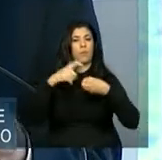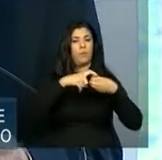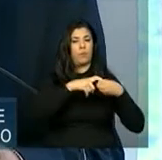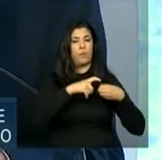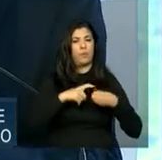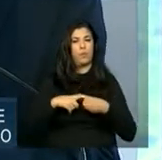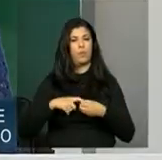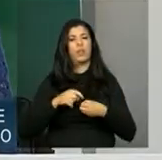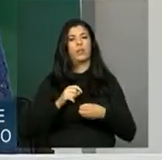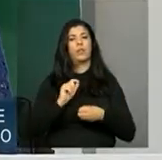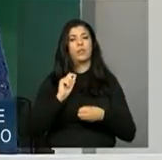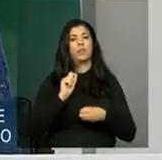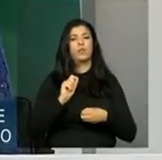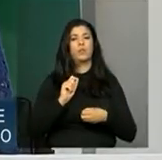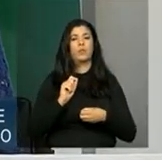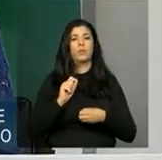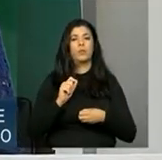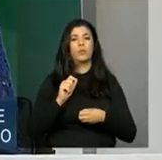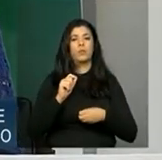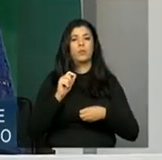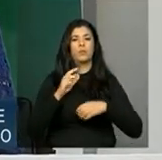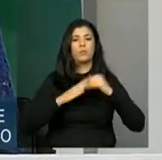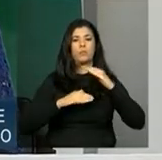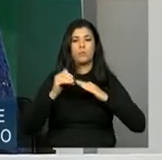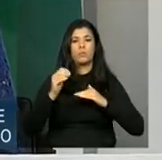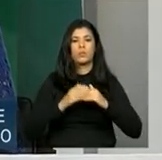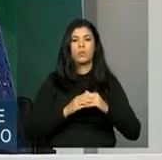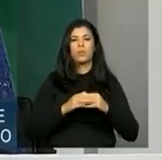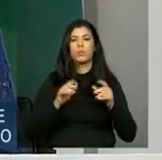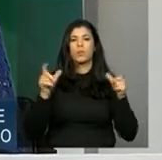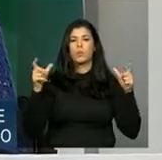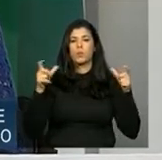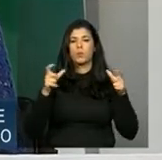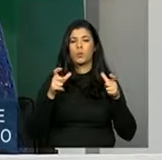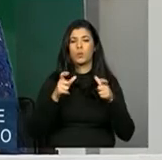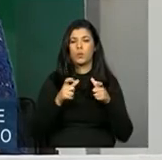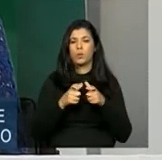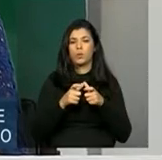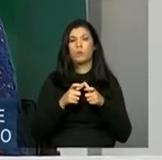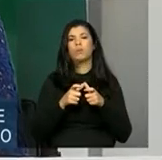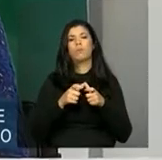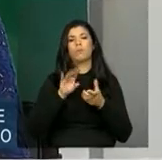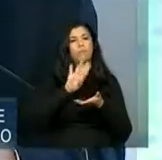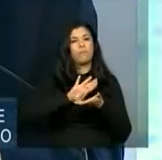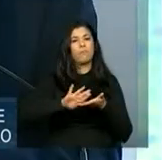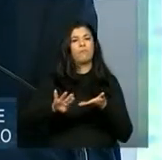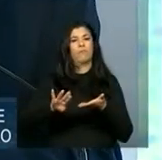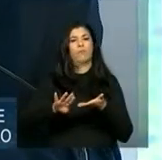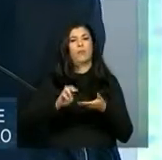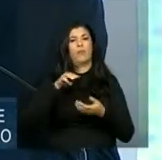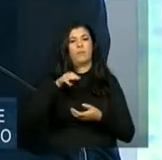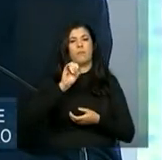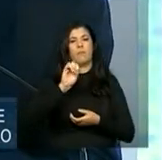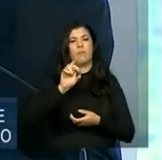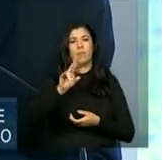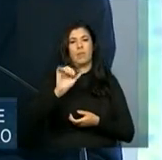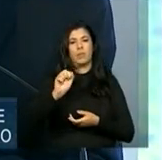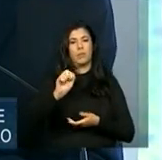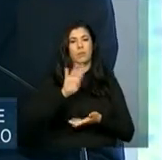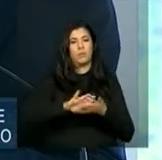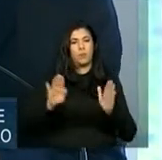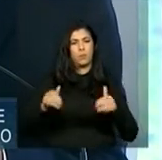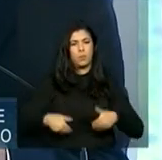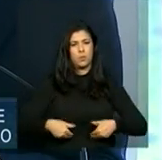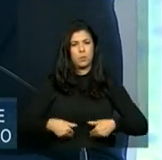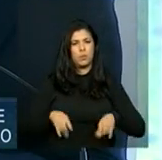para a questão do eliminação e redução da miséria programa social depois se seguiu Minha Casa